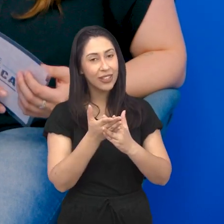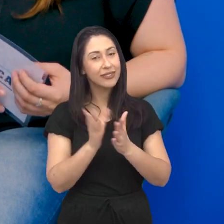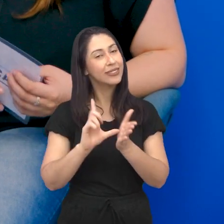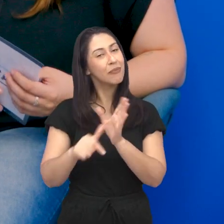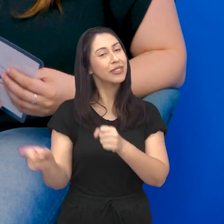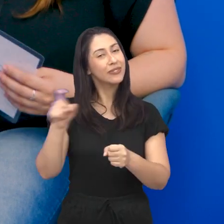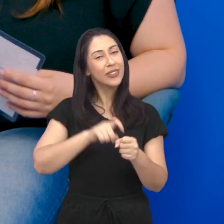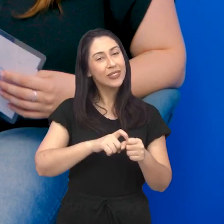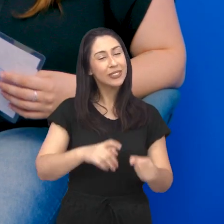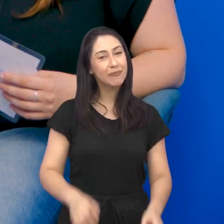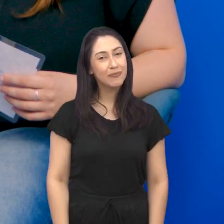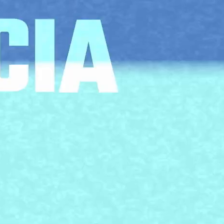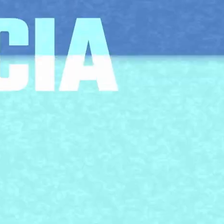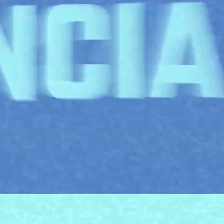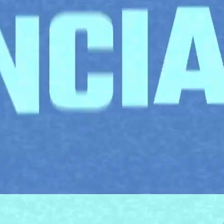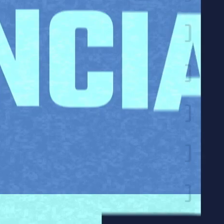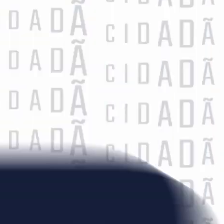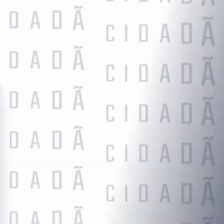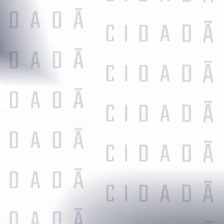um intervalo. Daqui a pouco a gente volta.